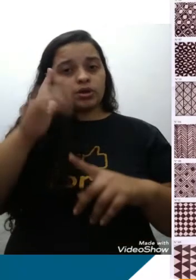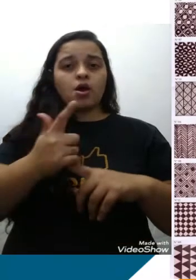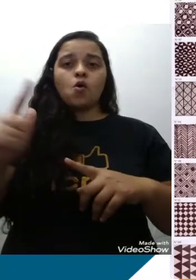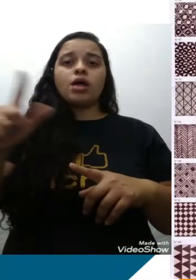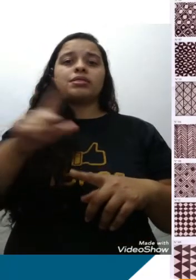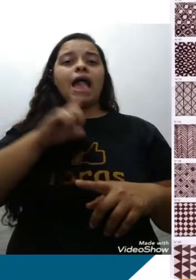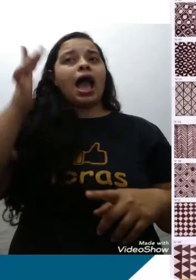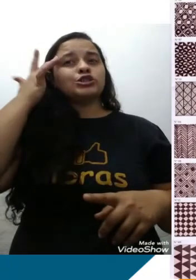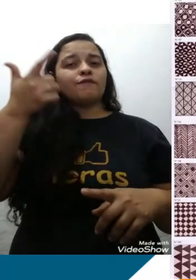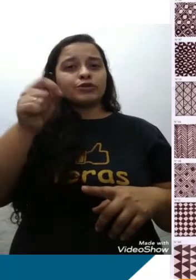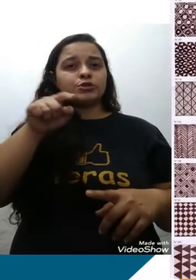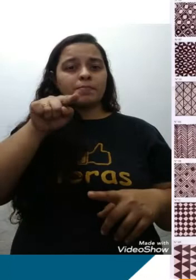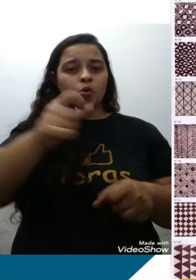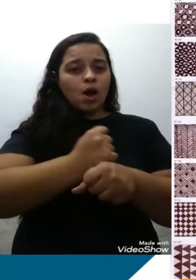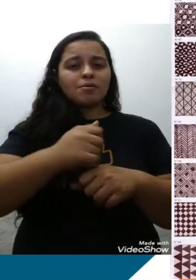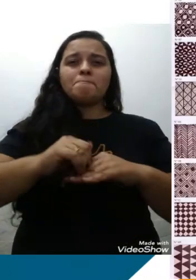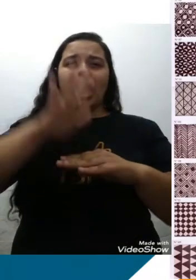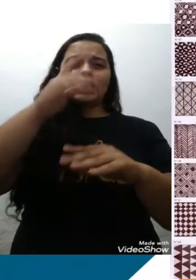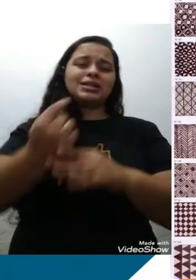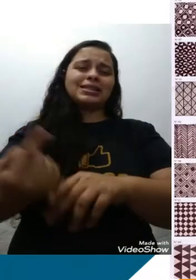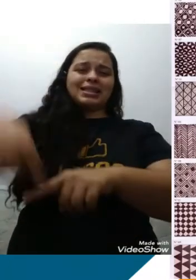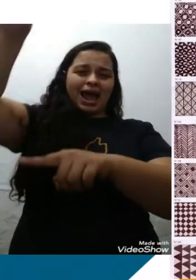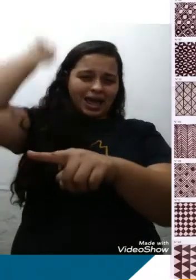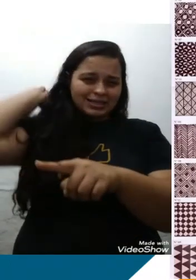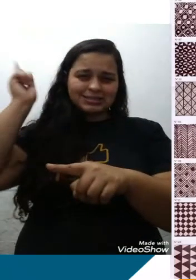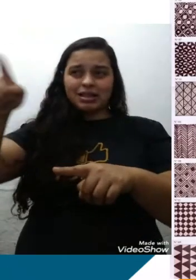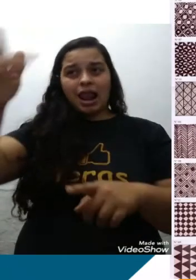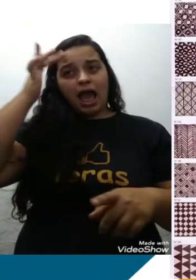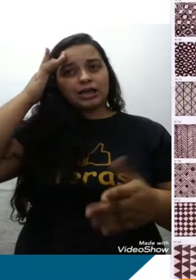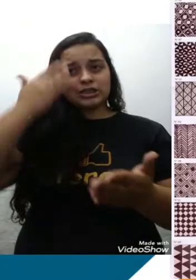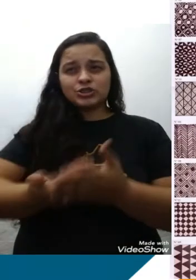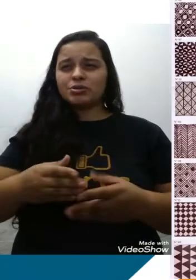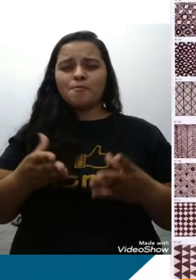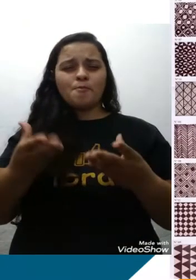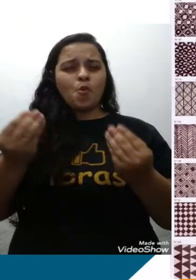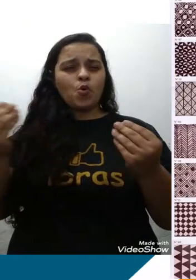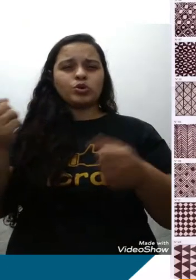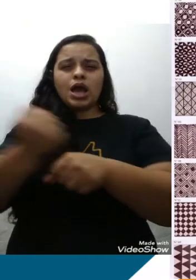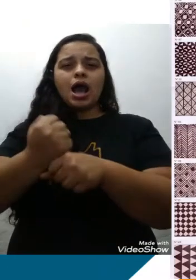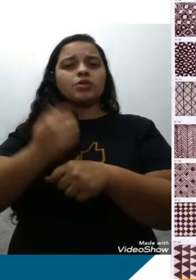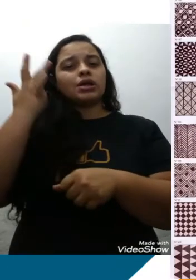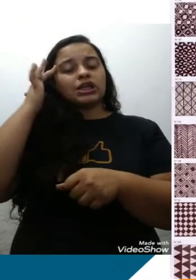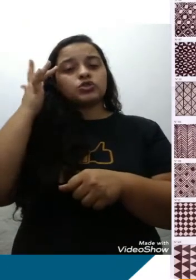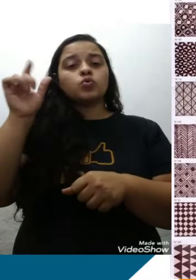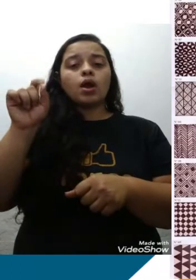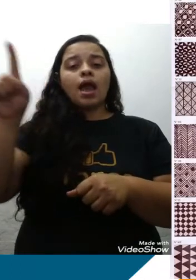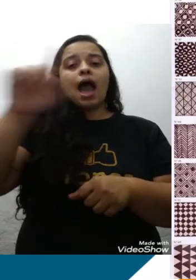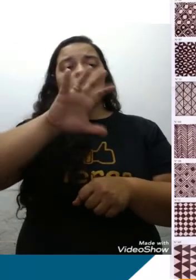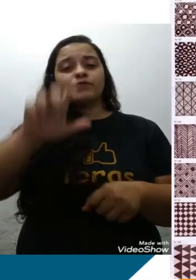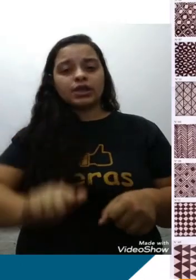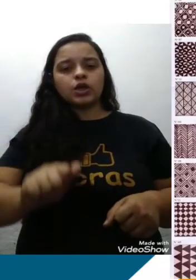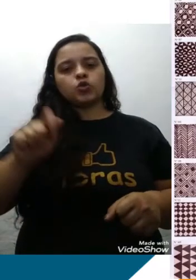dessa migração de 20 mil anos, uma anterior, mas não pelo Estreito de Bering. Na verdade, provavelmente foram africanos vindo